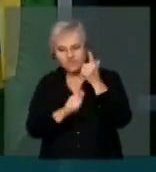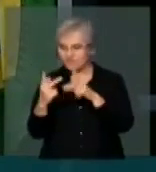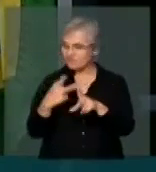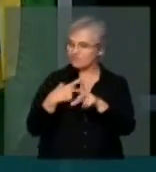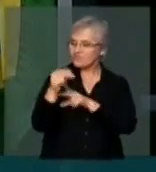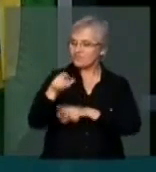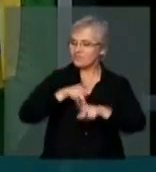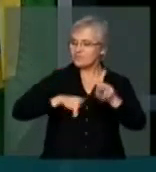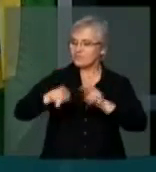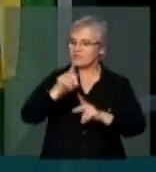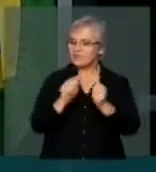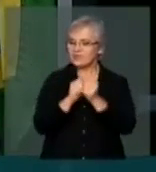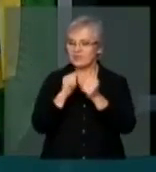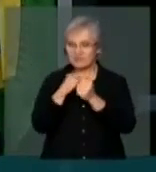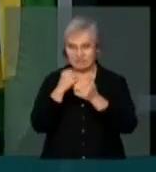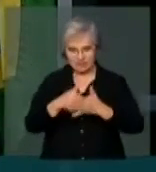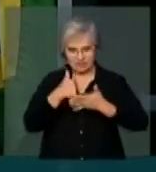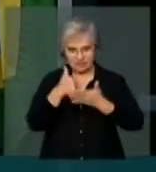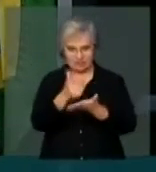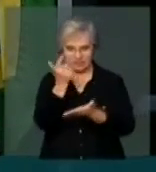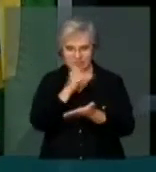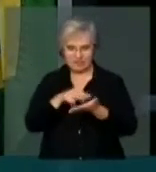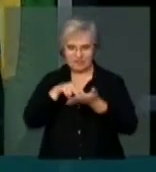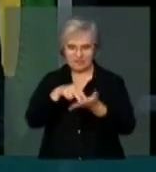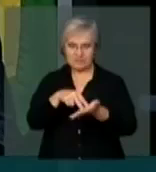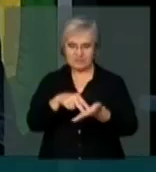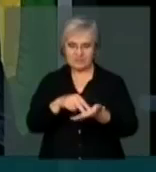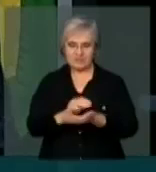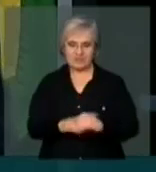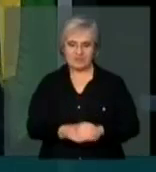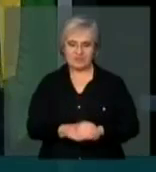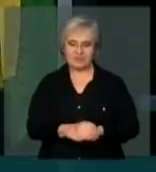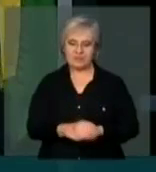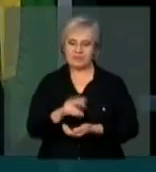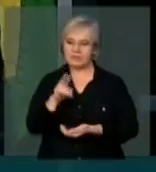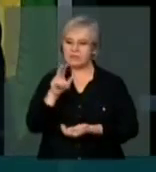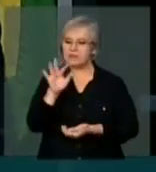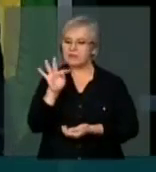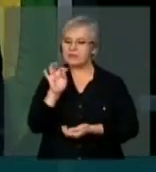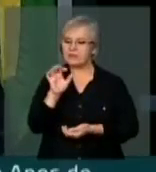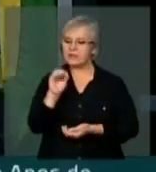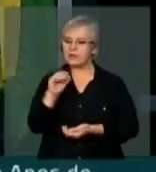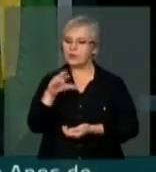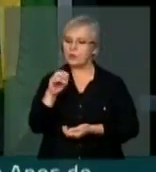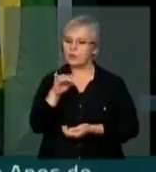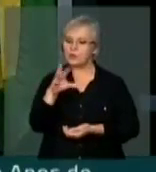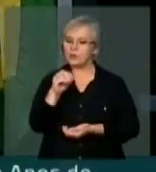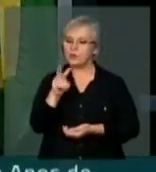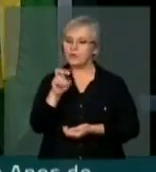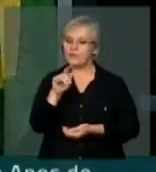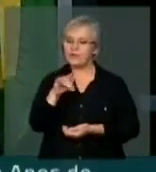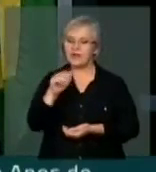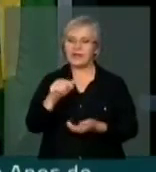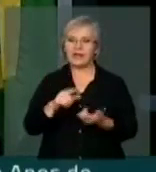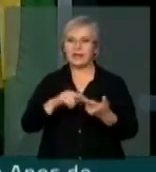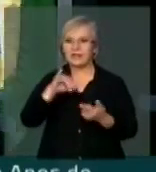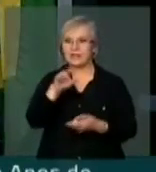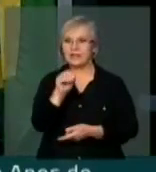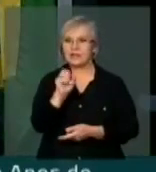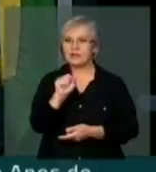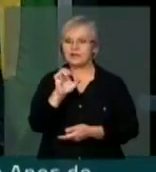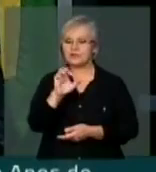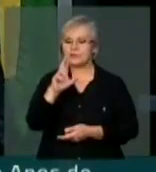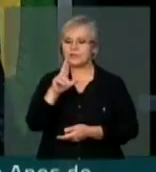povo para a sua causa. O Teotônio Vilela, José Richa, Álvaro